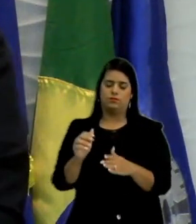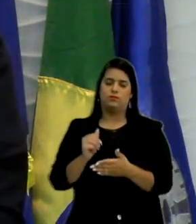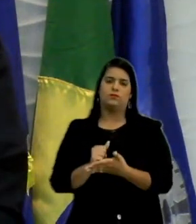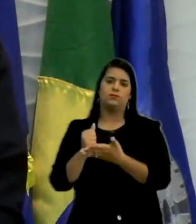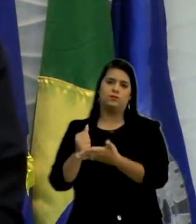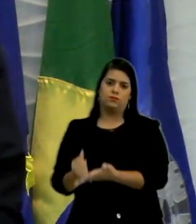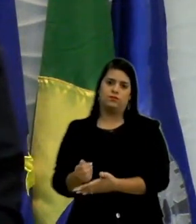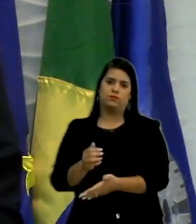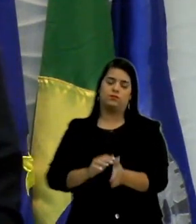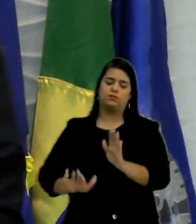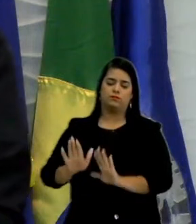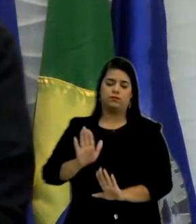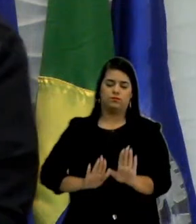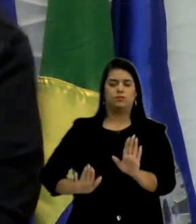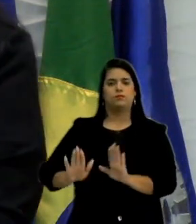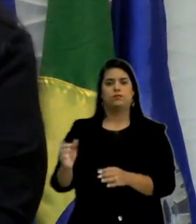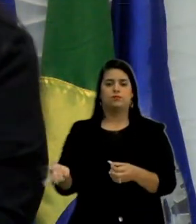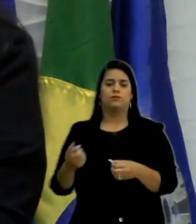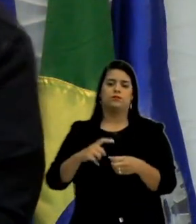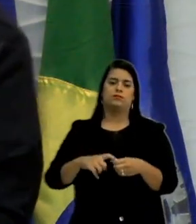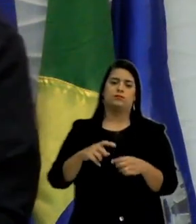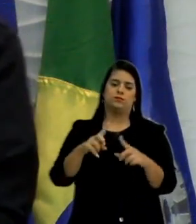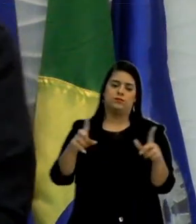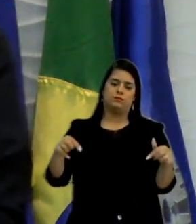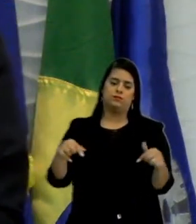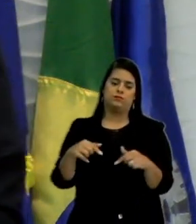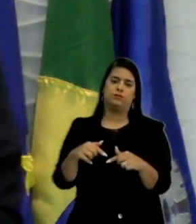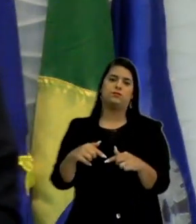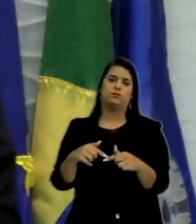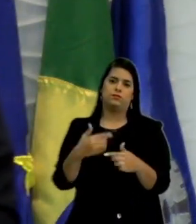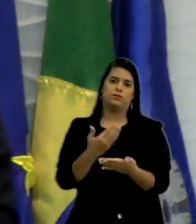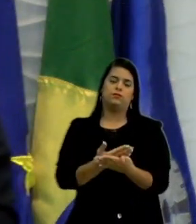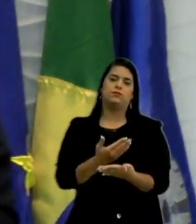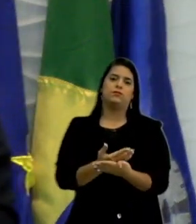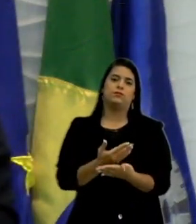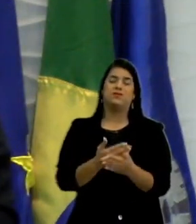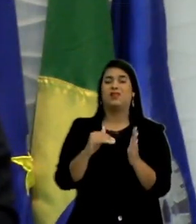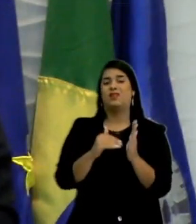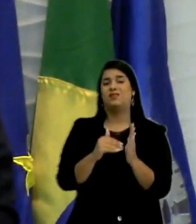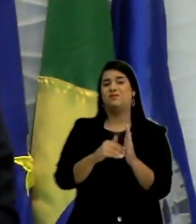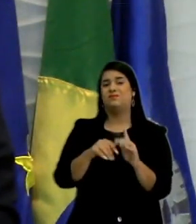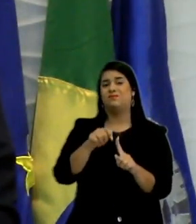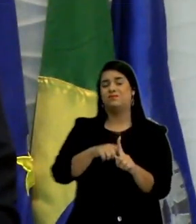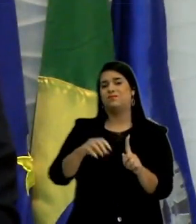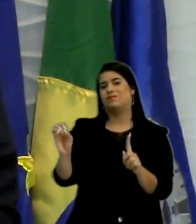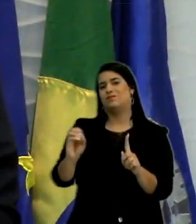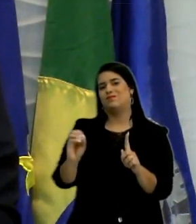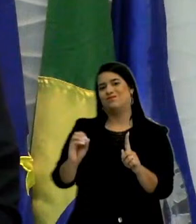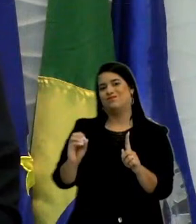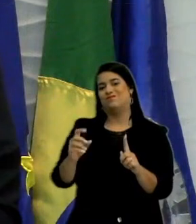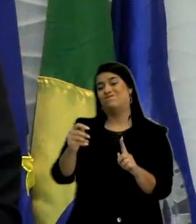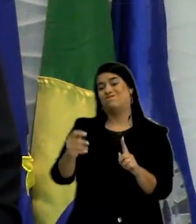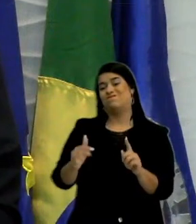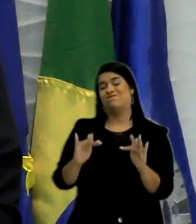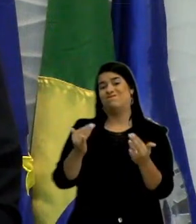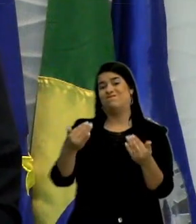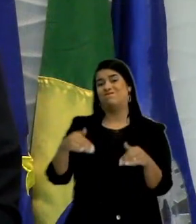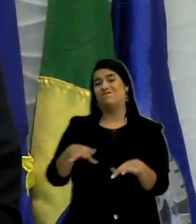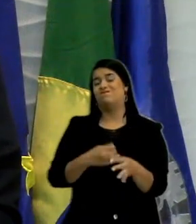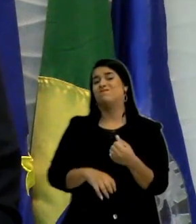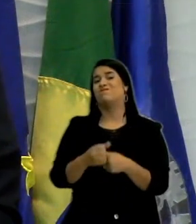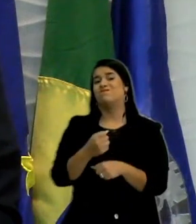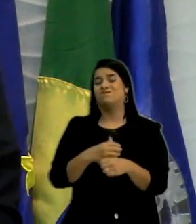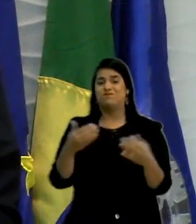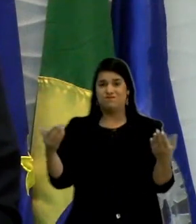daquela criança para ela voltar para a sala de aula. Mas ela ficou até outubro, quase o final do ano, sem estar na sala de aula. E agora a